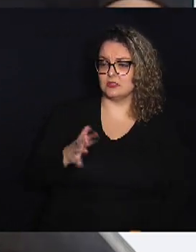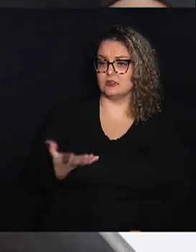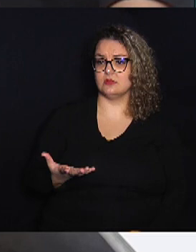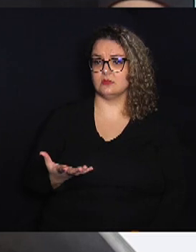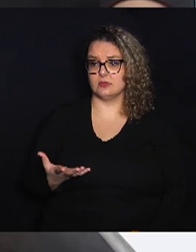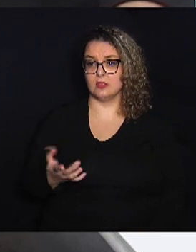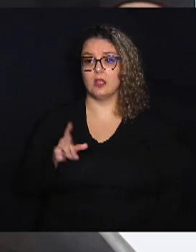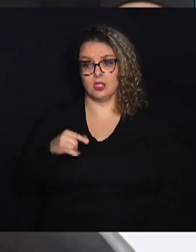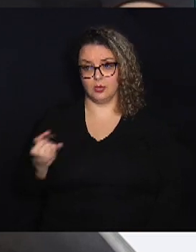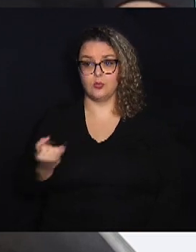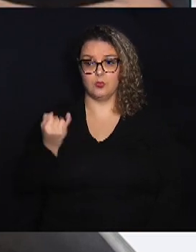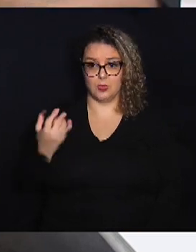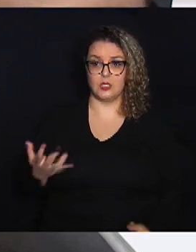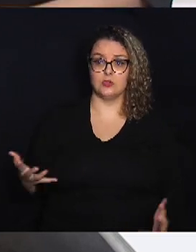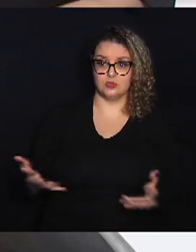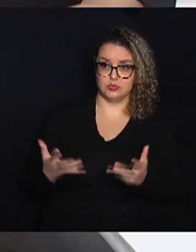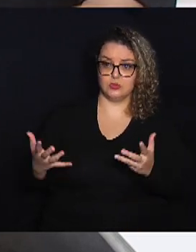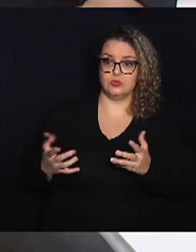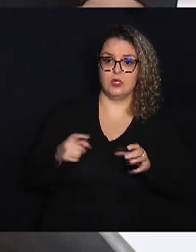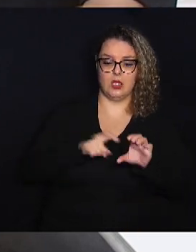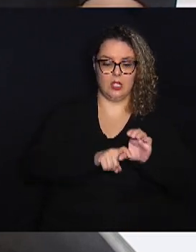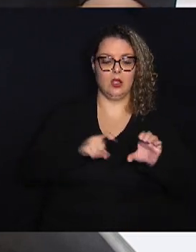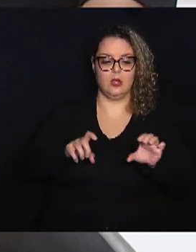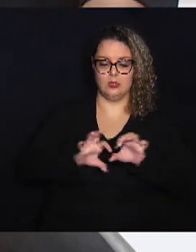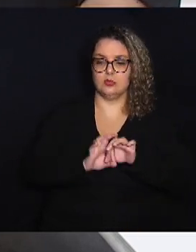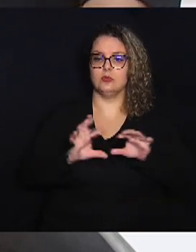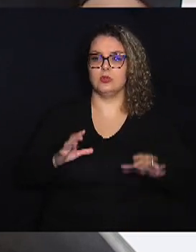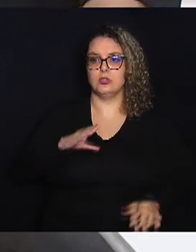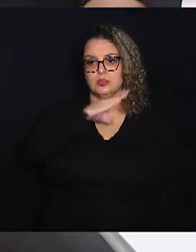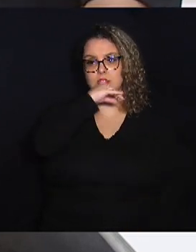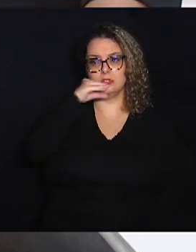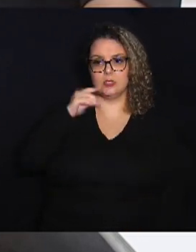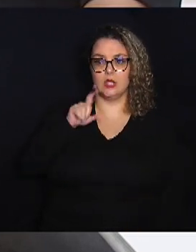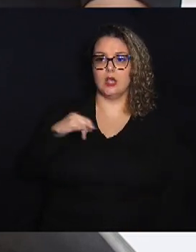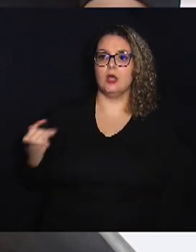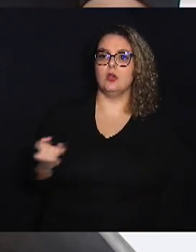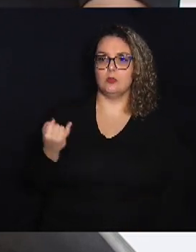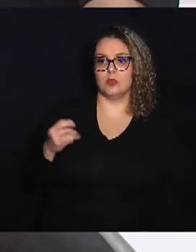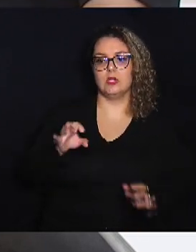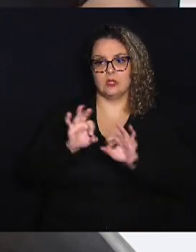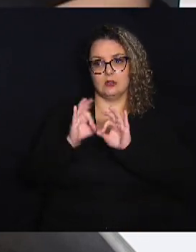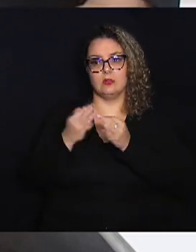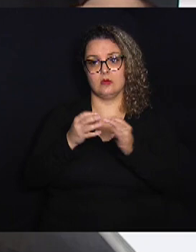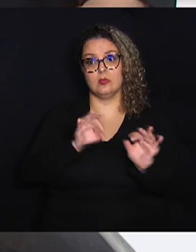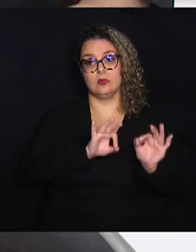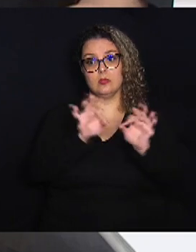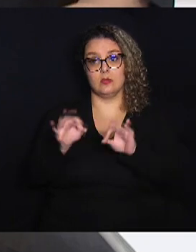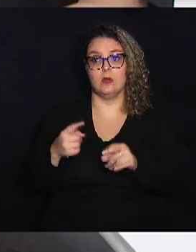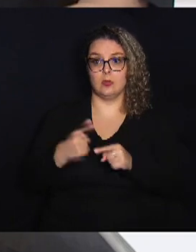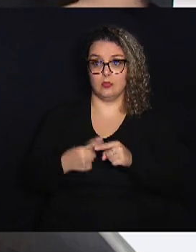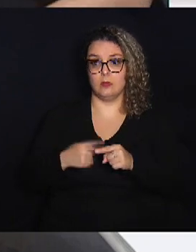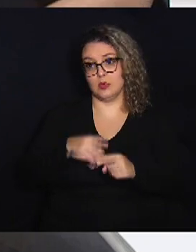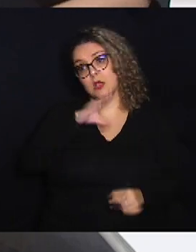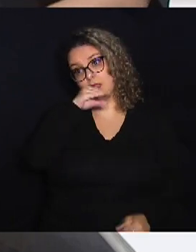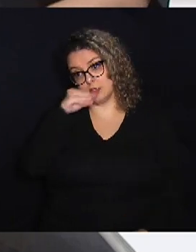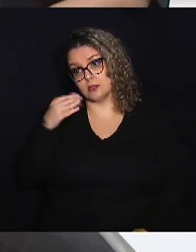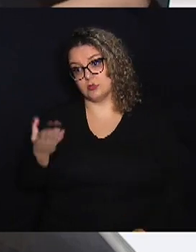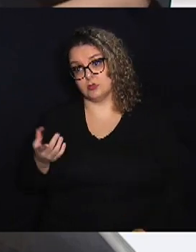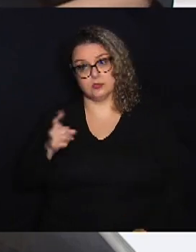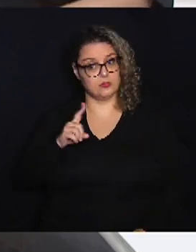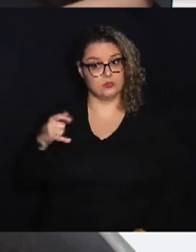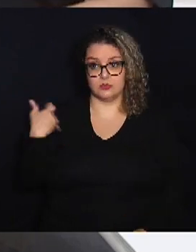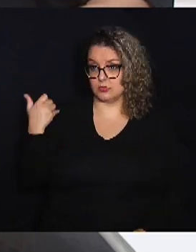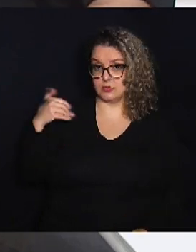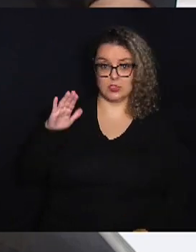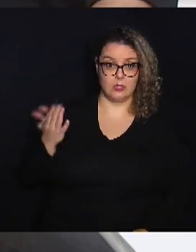seja importante a gente estimular a autonomia dos adolescentes, é importante as famílias acompanharem, porque eles são adolescentes, eles não são